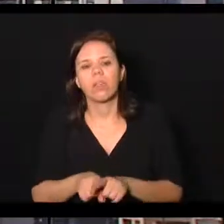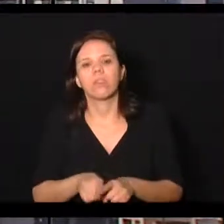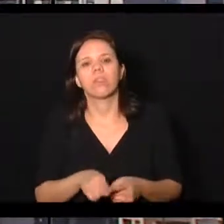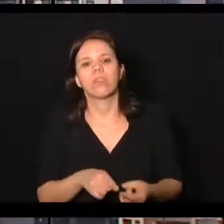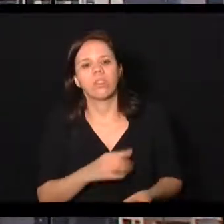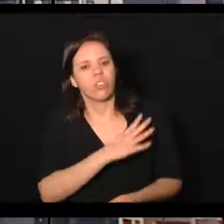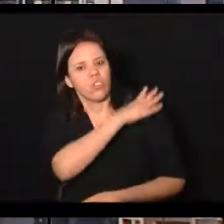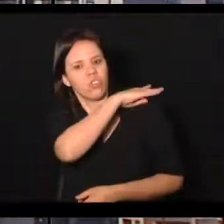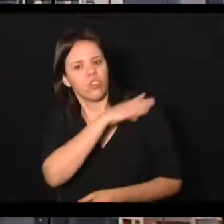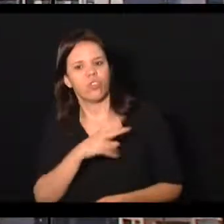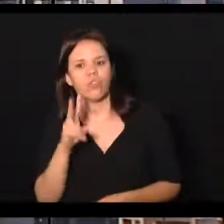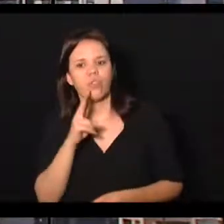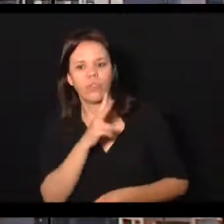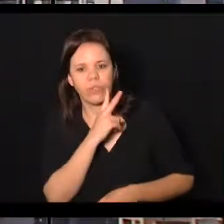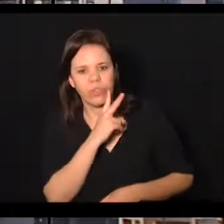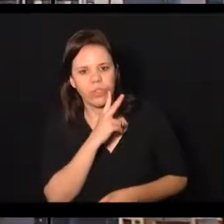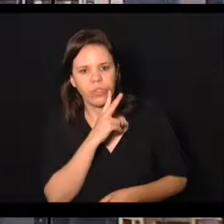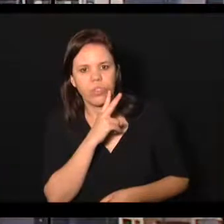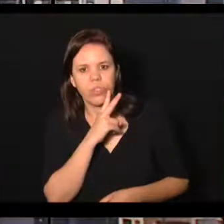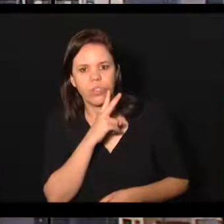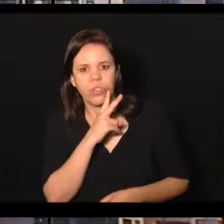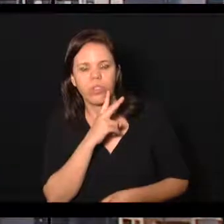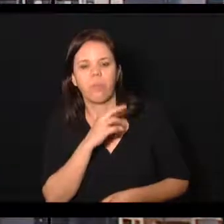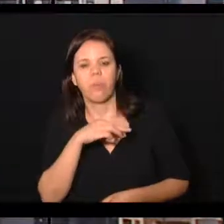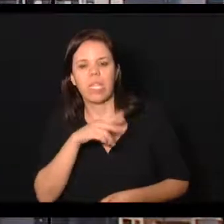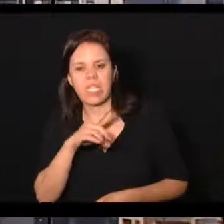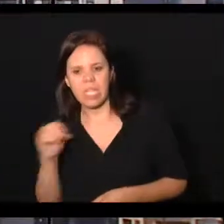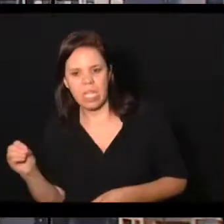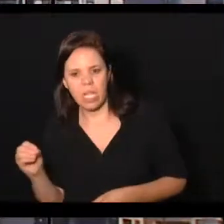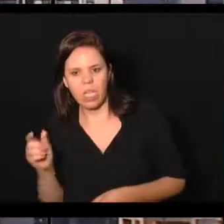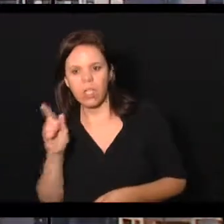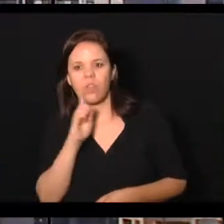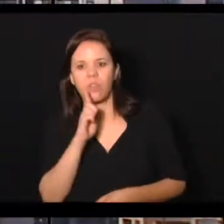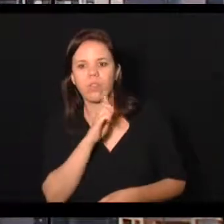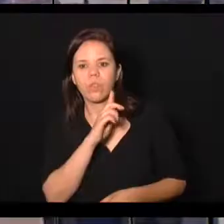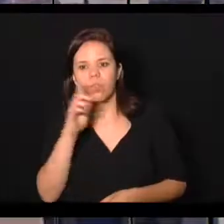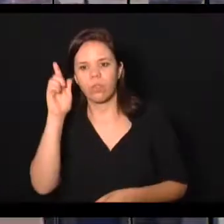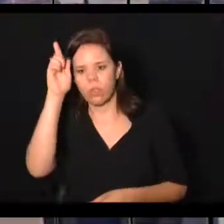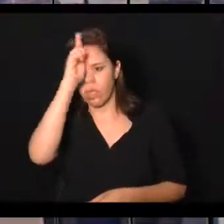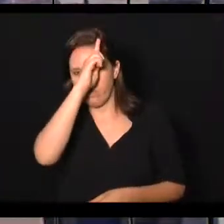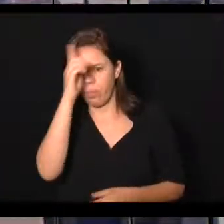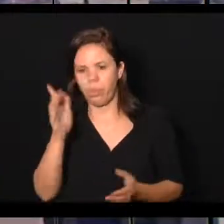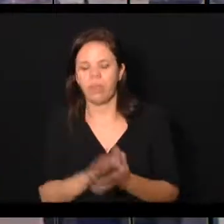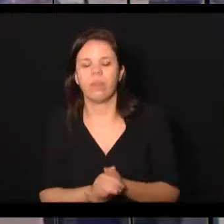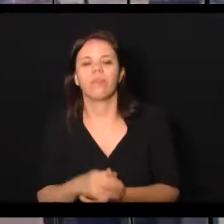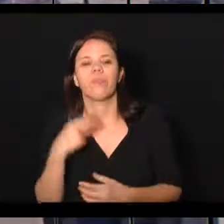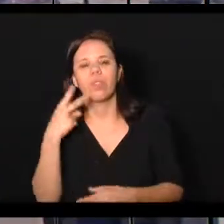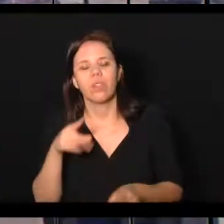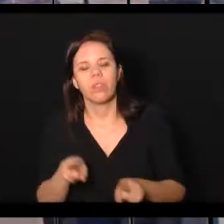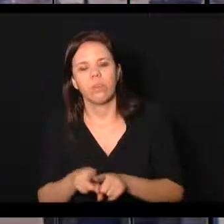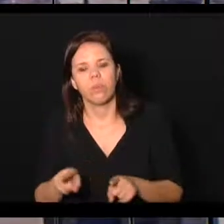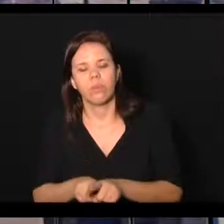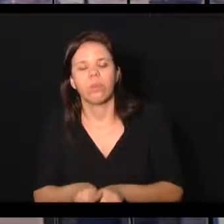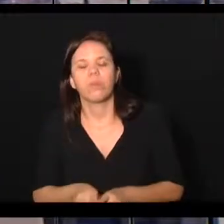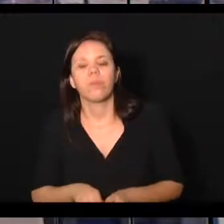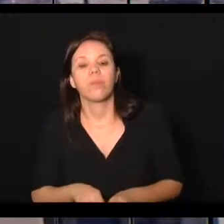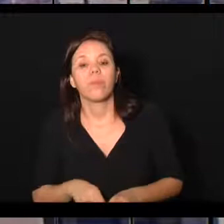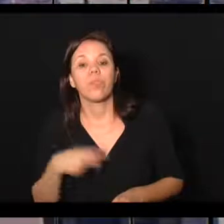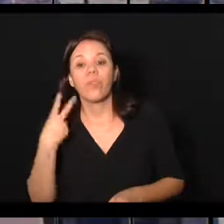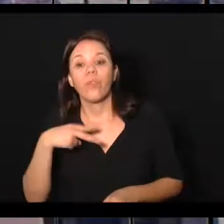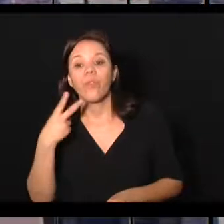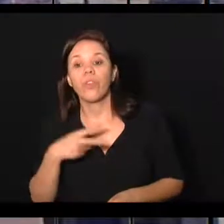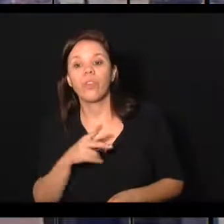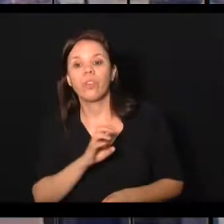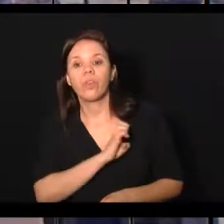Santini, Vinícius Gratti, Marcelo Silva e Gustavo Peta. O vereador Edson Ribeiro protocolou